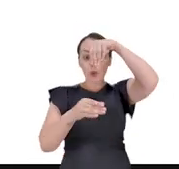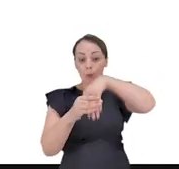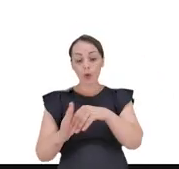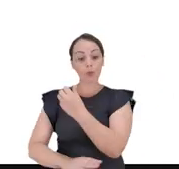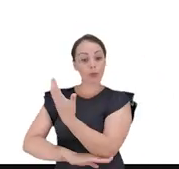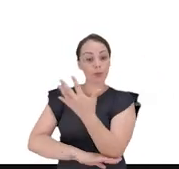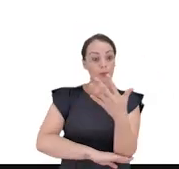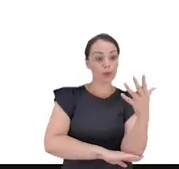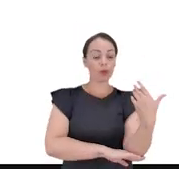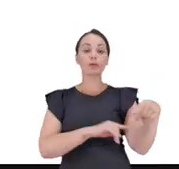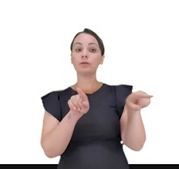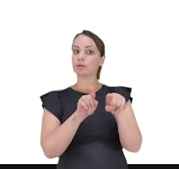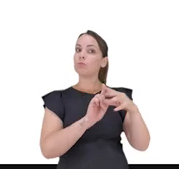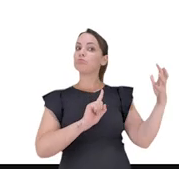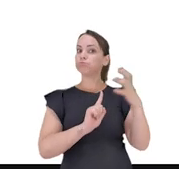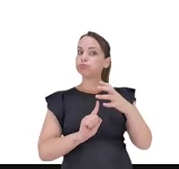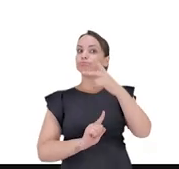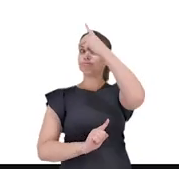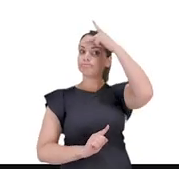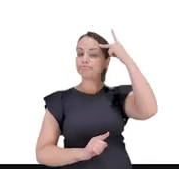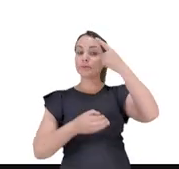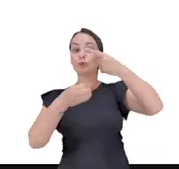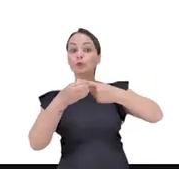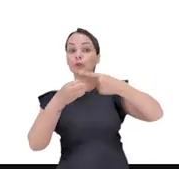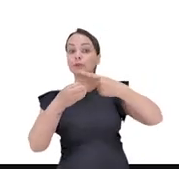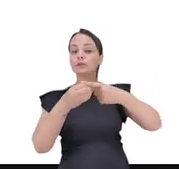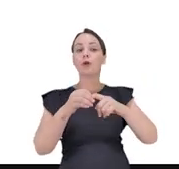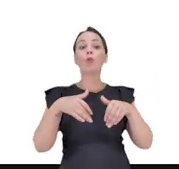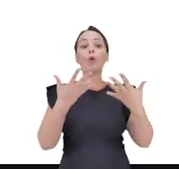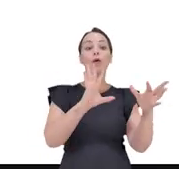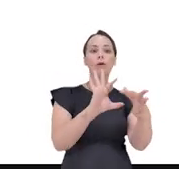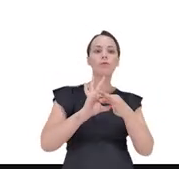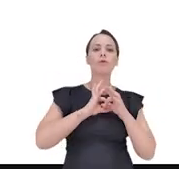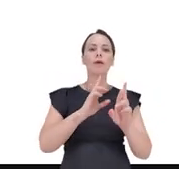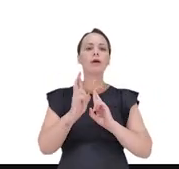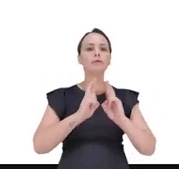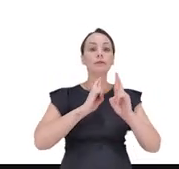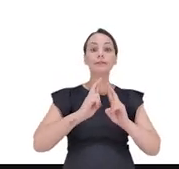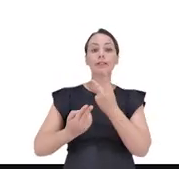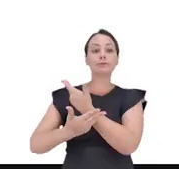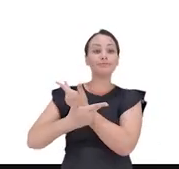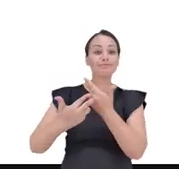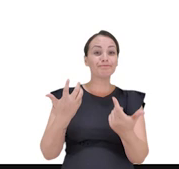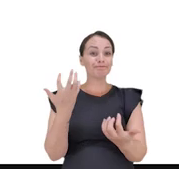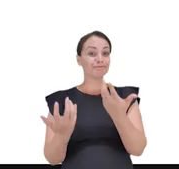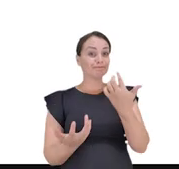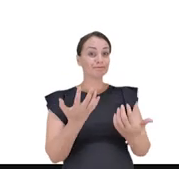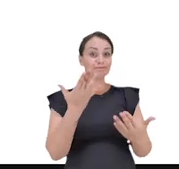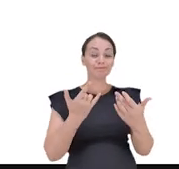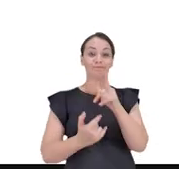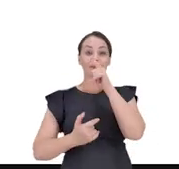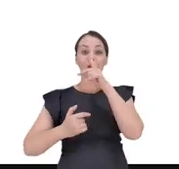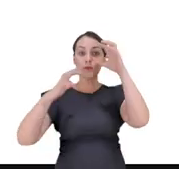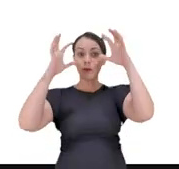as pessoas que vivem nas cidades próximas à floresta, e qual é a relação entre todos esses elementos. É, então, é